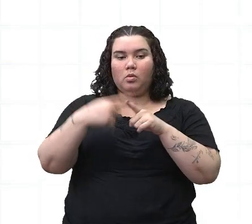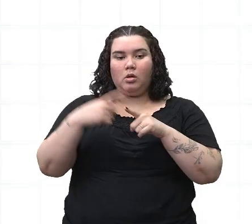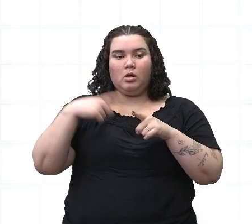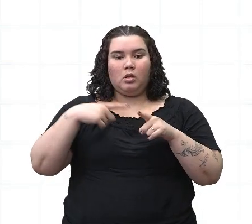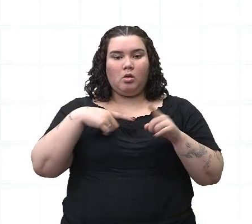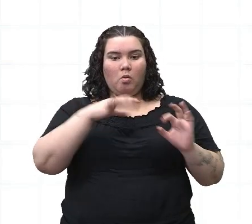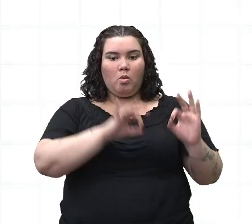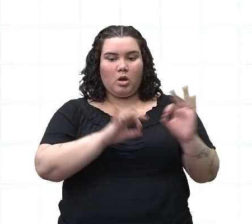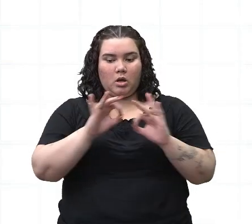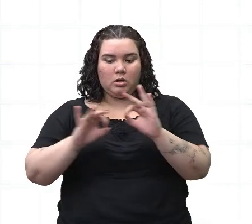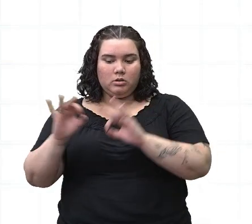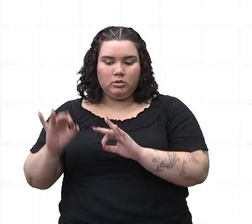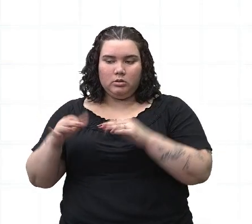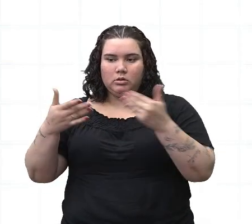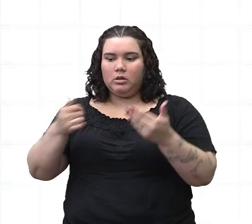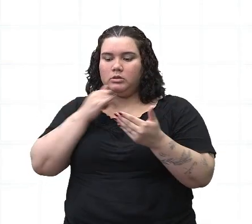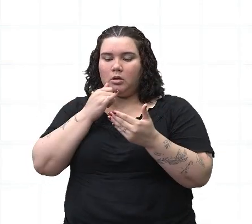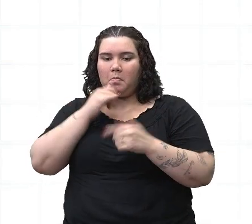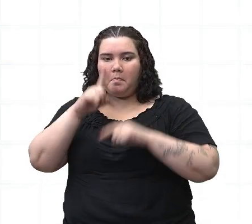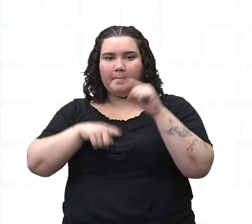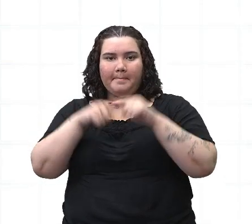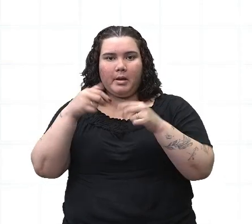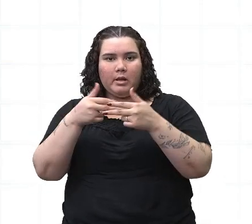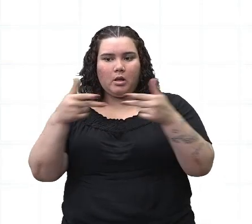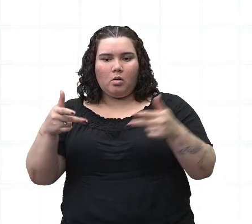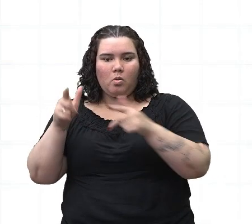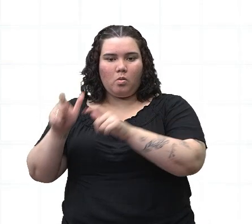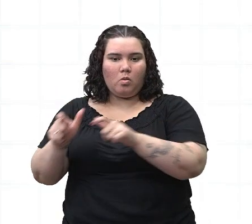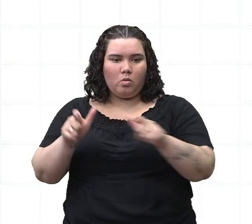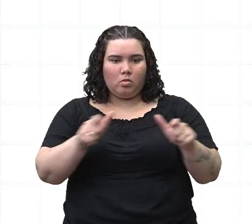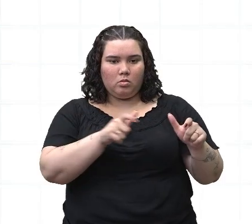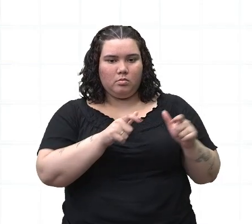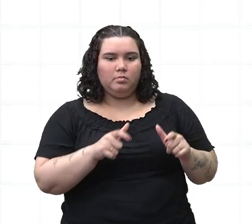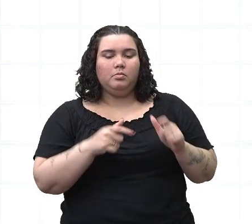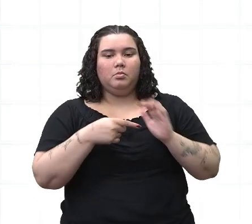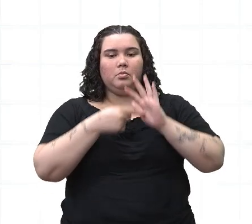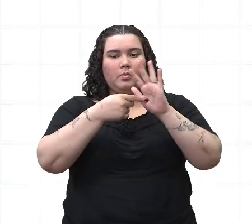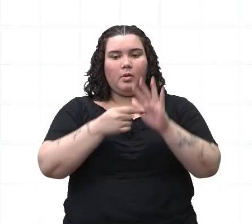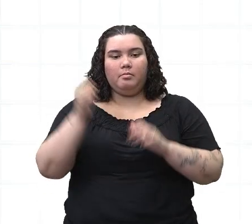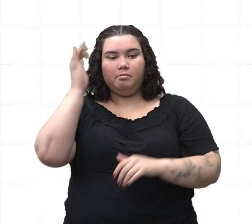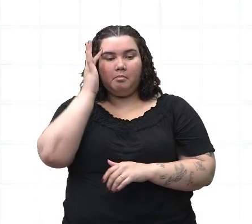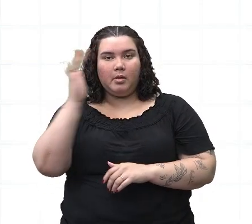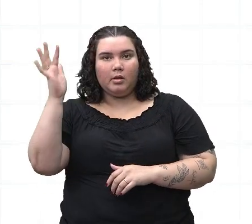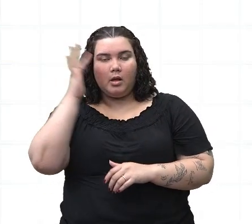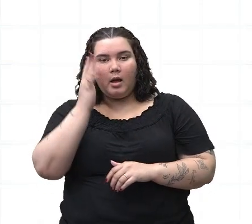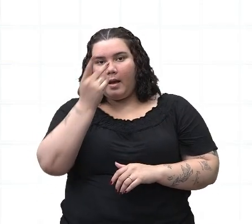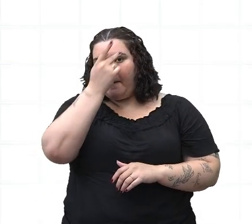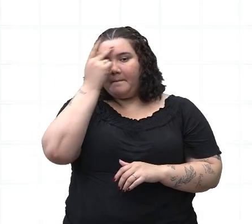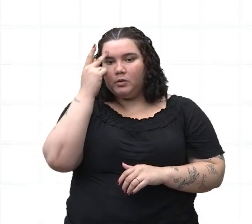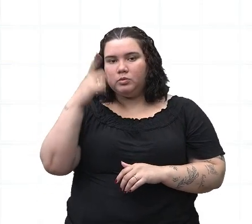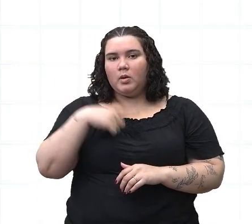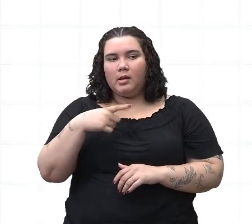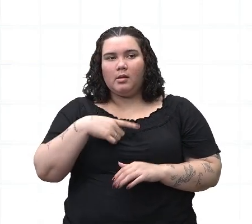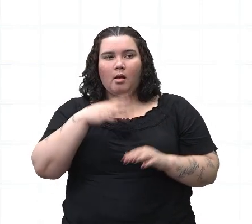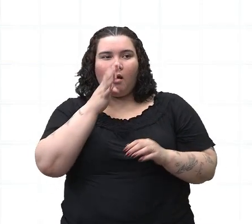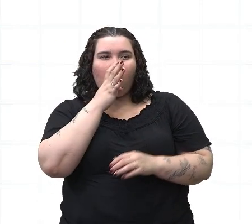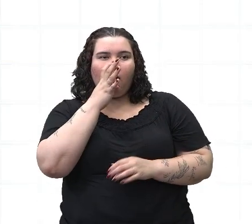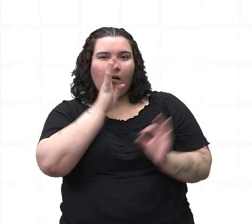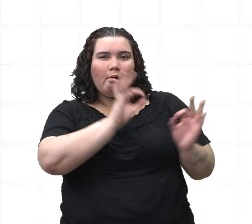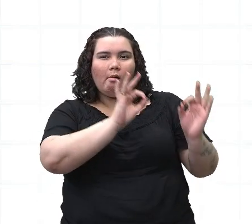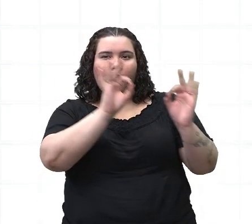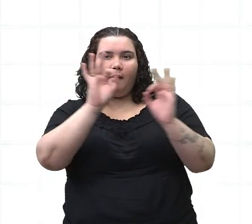ela ambienta e ilustra o espaço-tempo, materializando o imaginário e aproximando o público